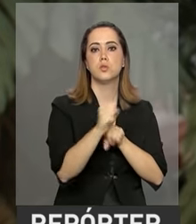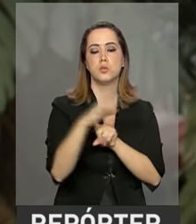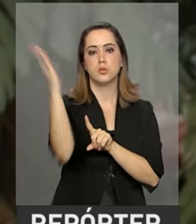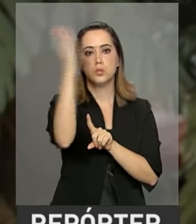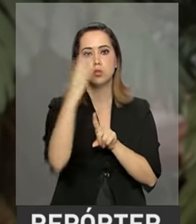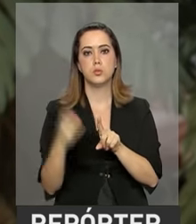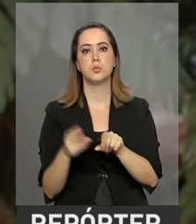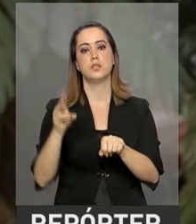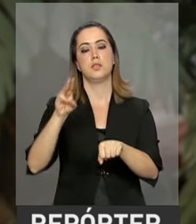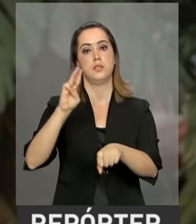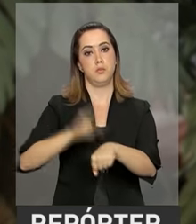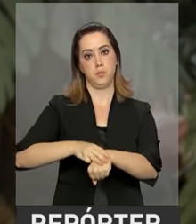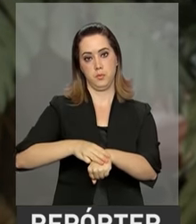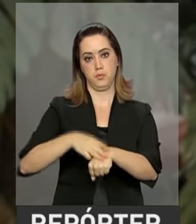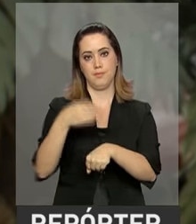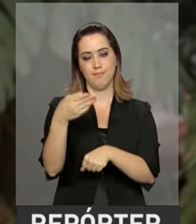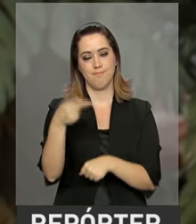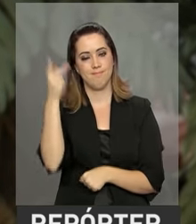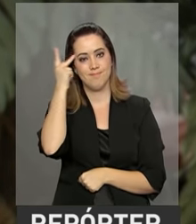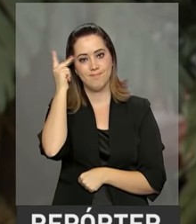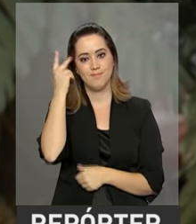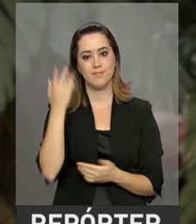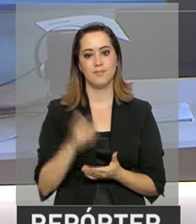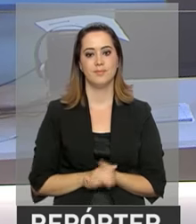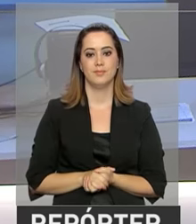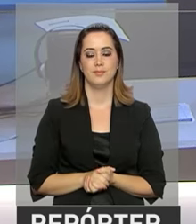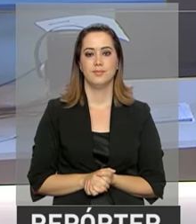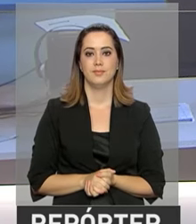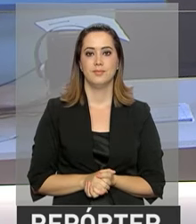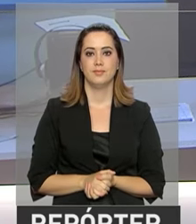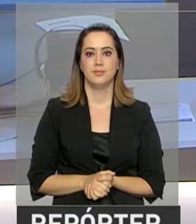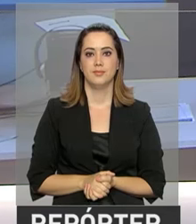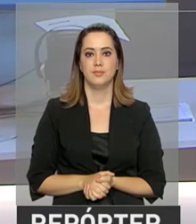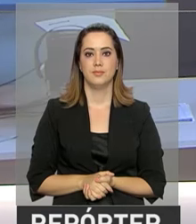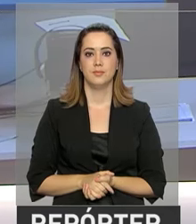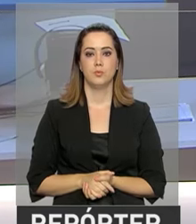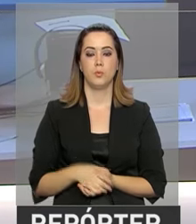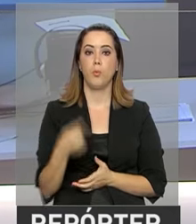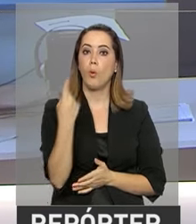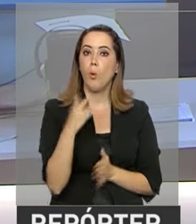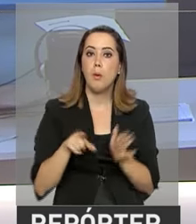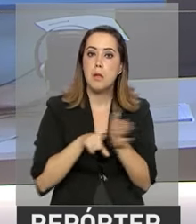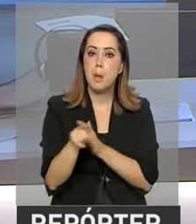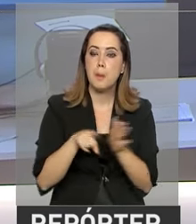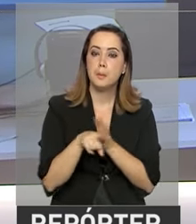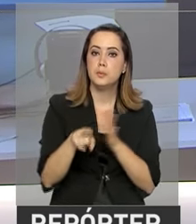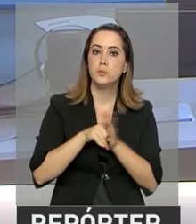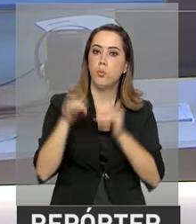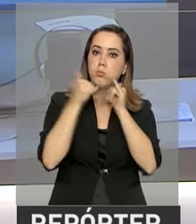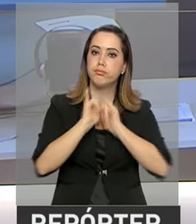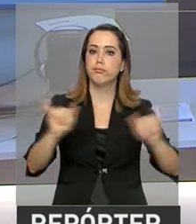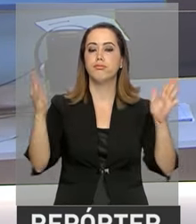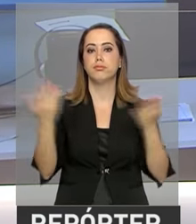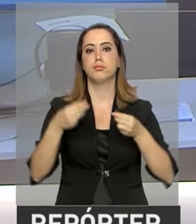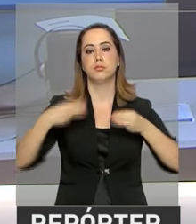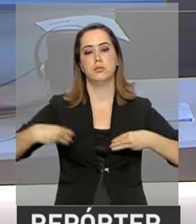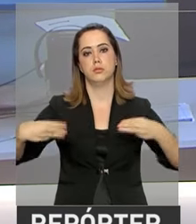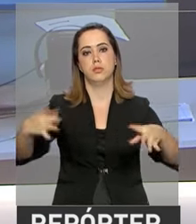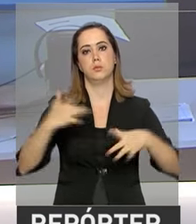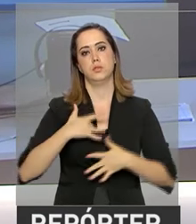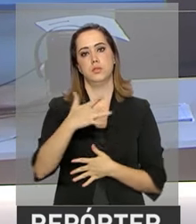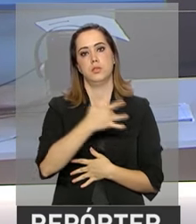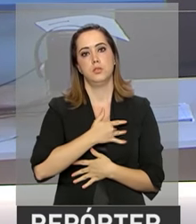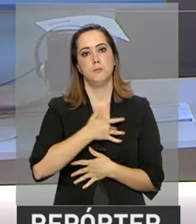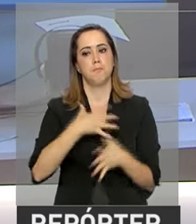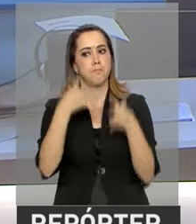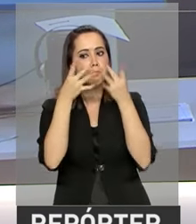de Matemática. De São Paulo, Leonardo Meira. Uma pesquisa divulgada hoje pelo Ministério da Saúde serve de